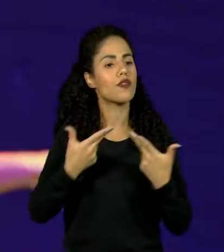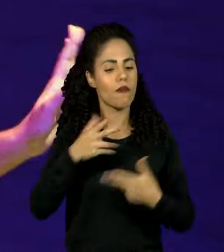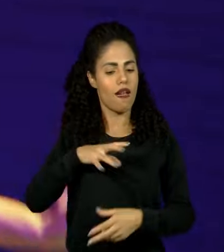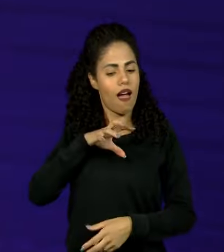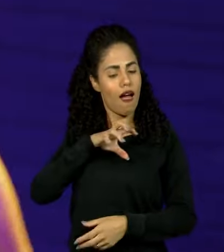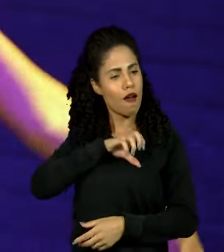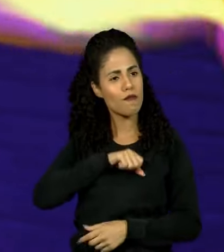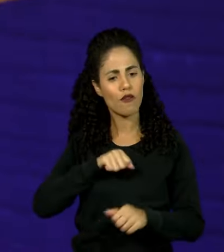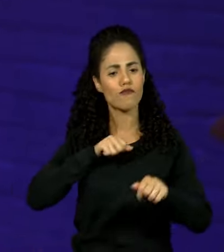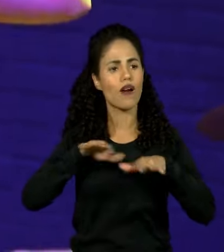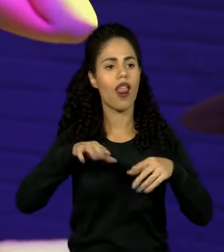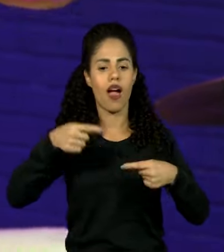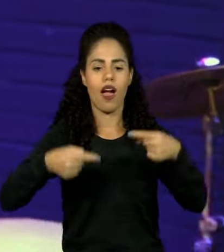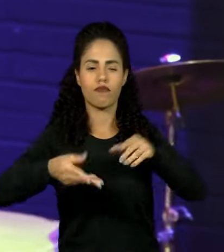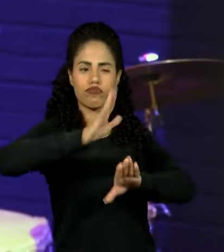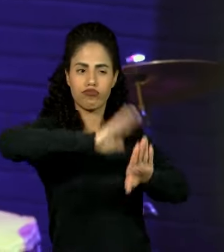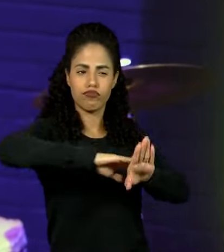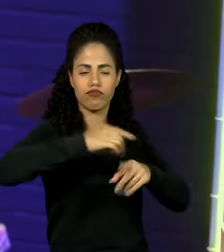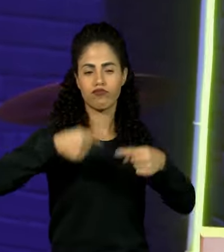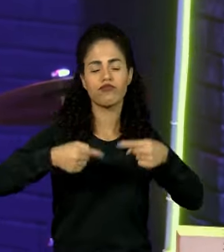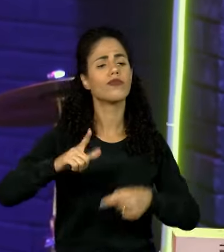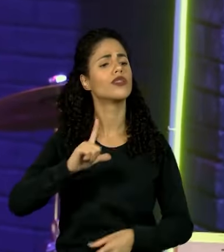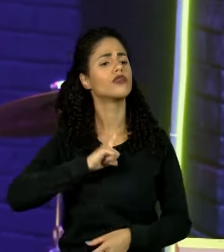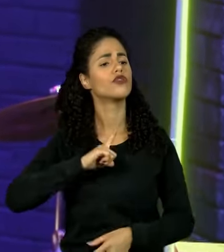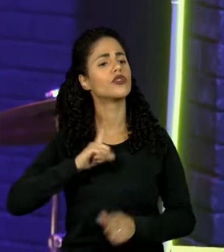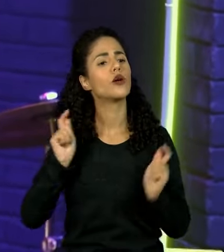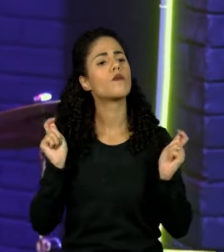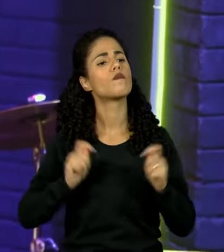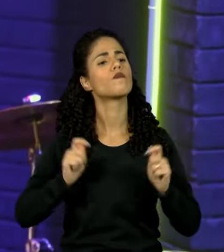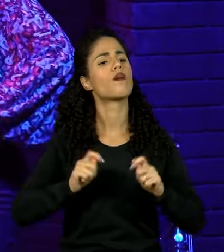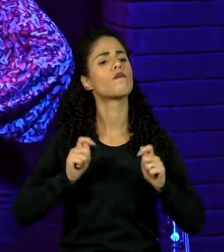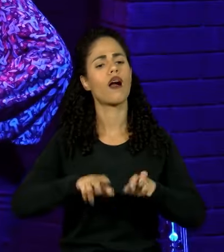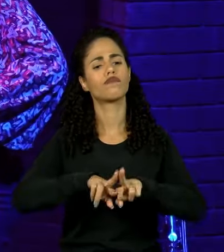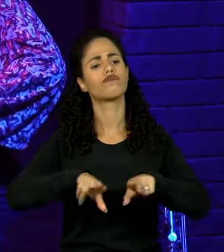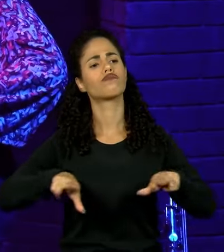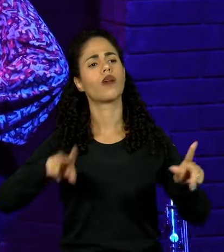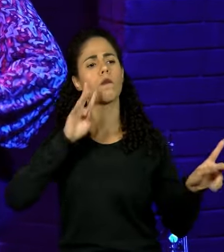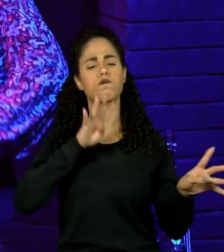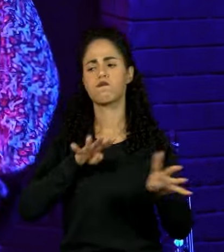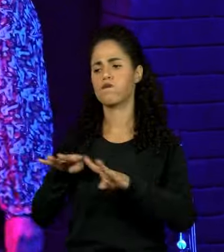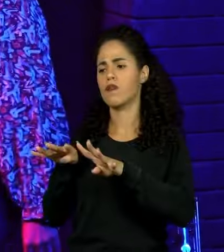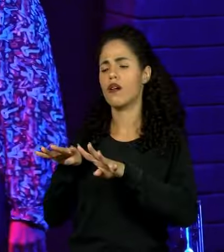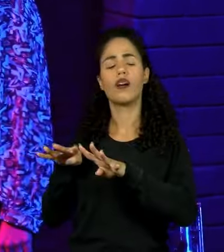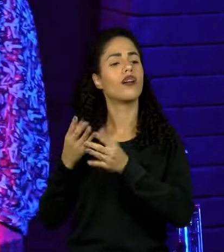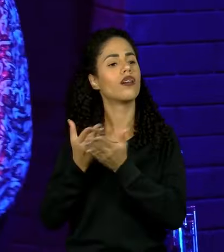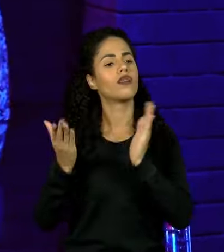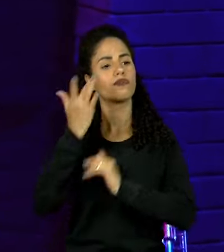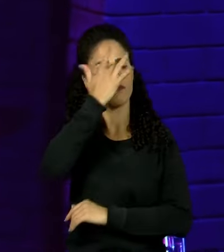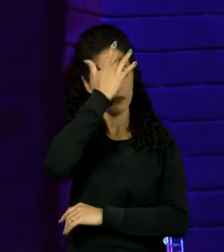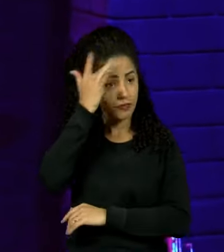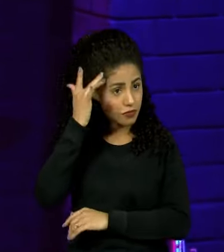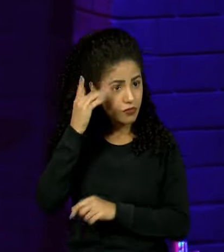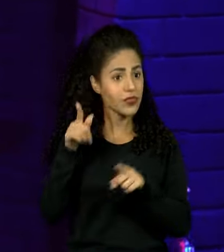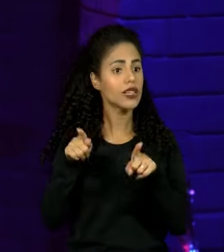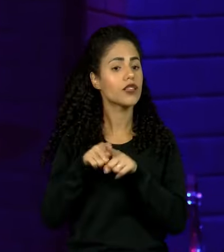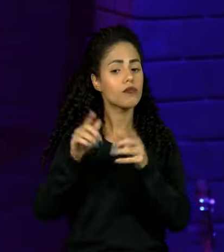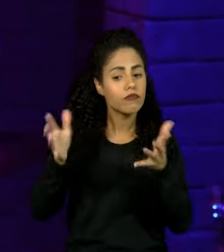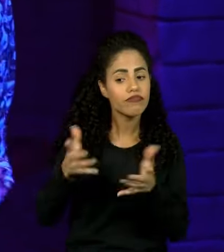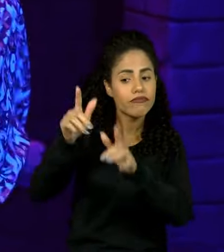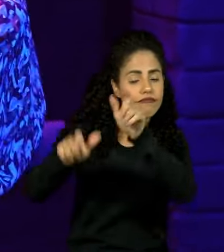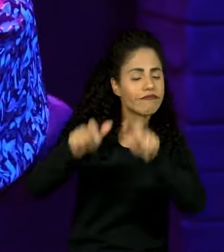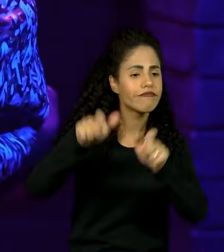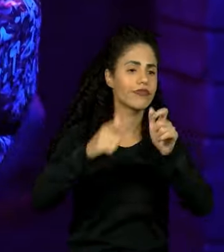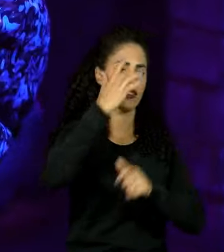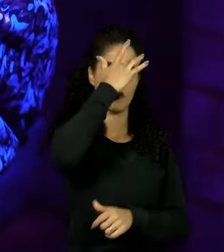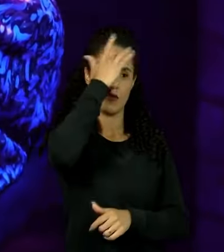amor um movimento político então é a possibilidade de trazer visibilidade para esse movimento e também para essas pessoas que